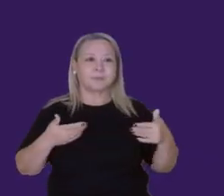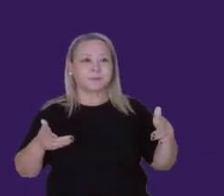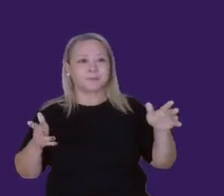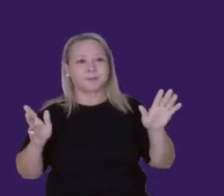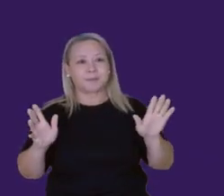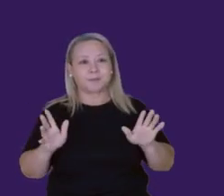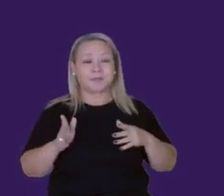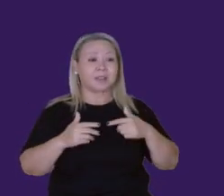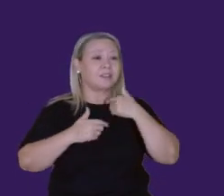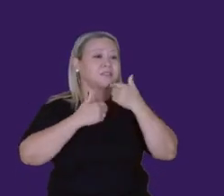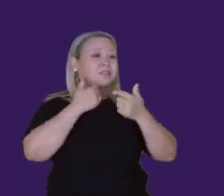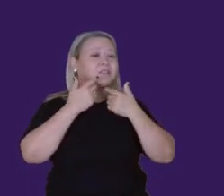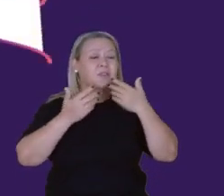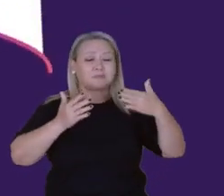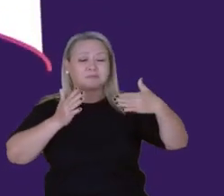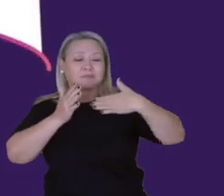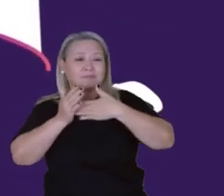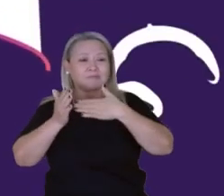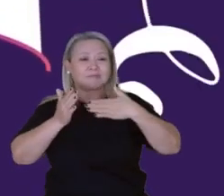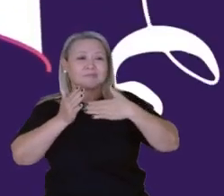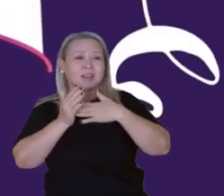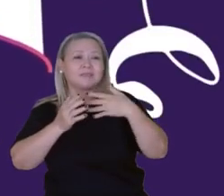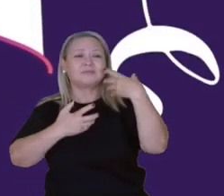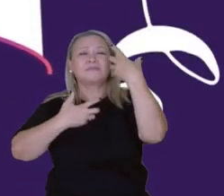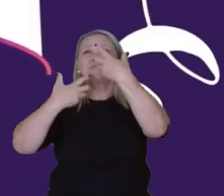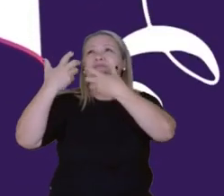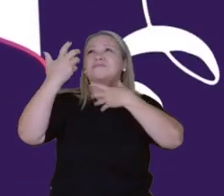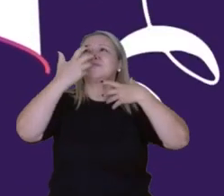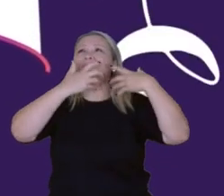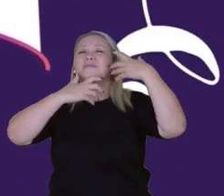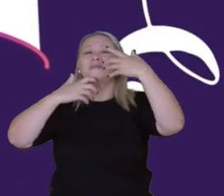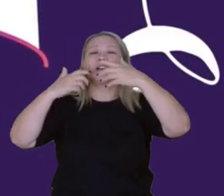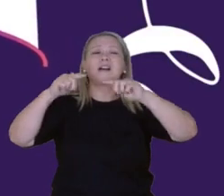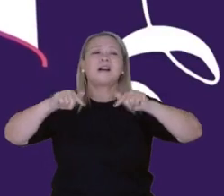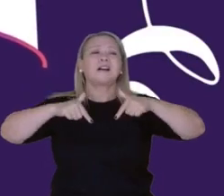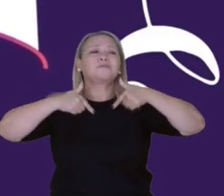Ninguém vai me impedir de cantar e lutar